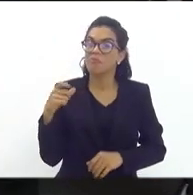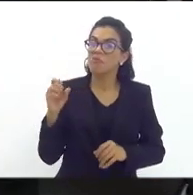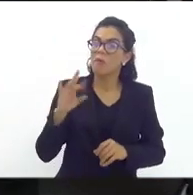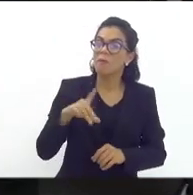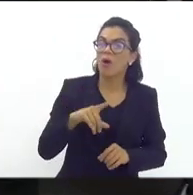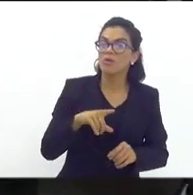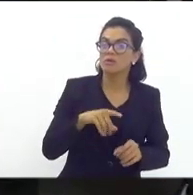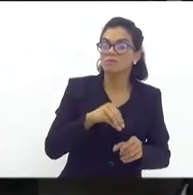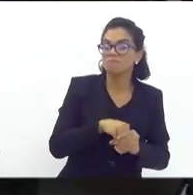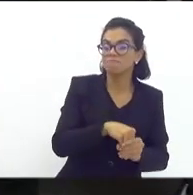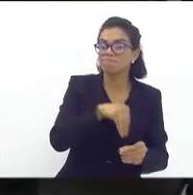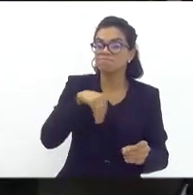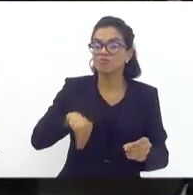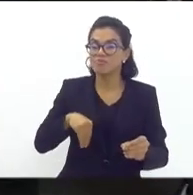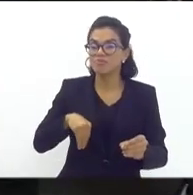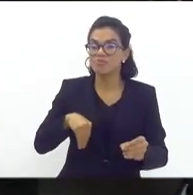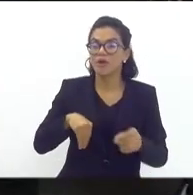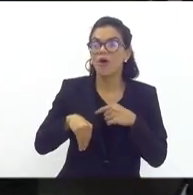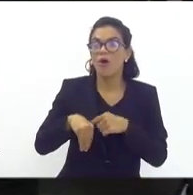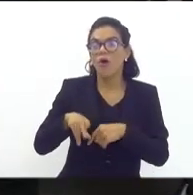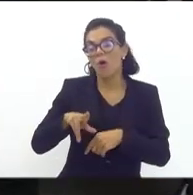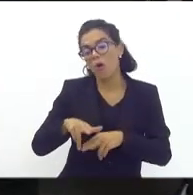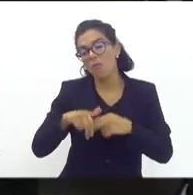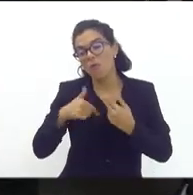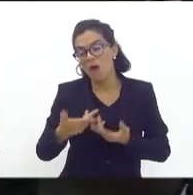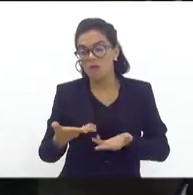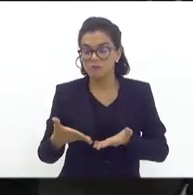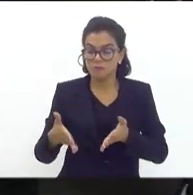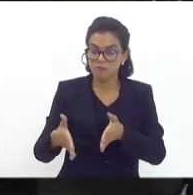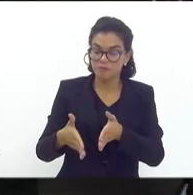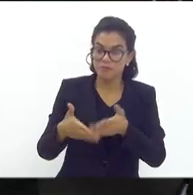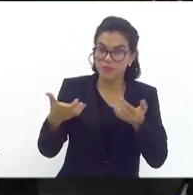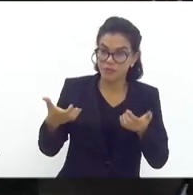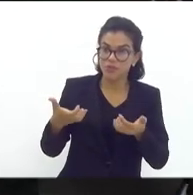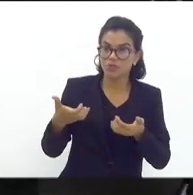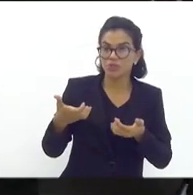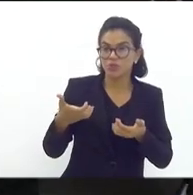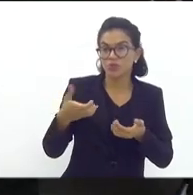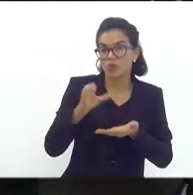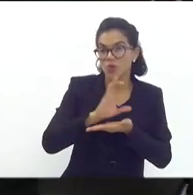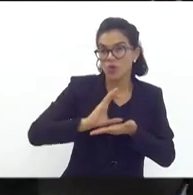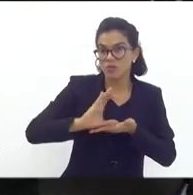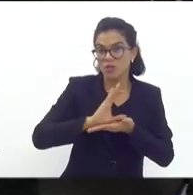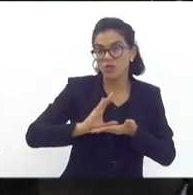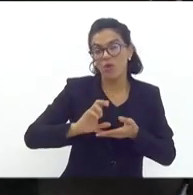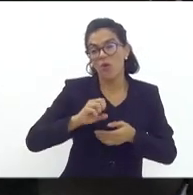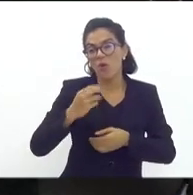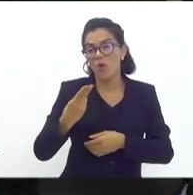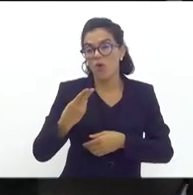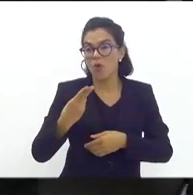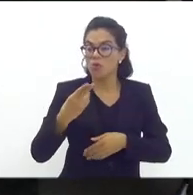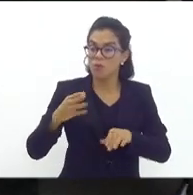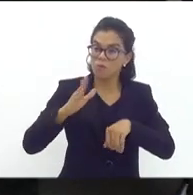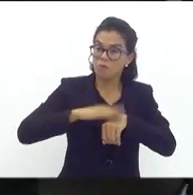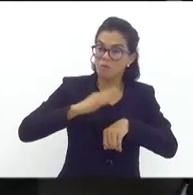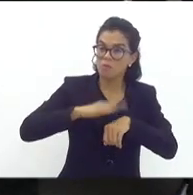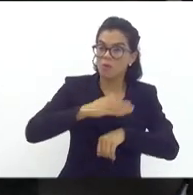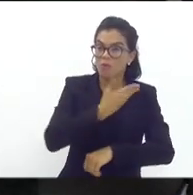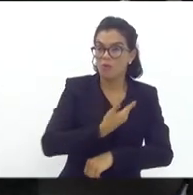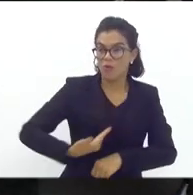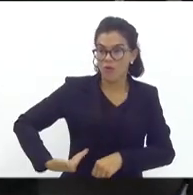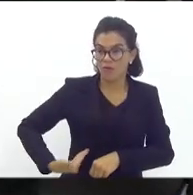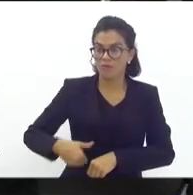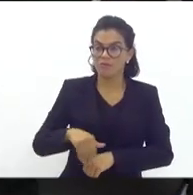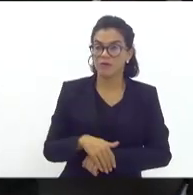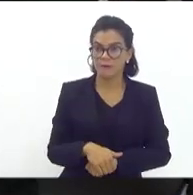destituído se ele for ineficiente ou pedido dos demais conselheiros ou o pedido do próximo do próprio Governador que